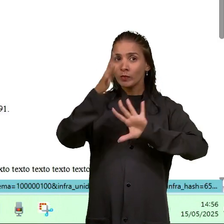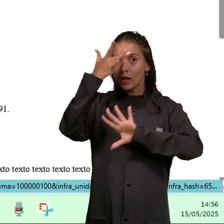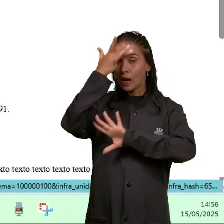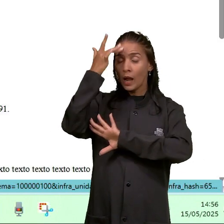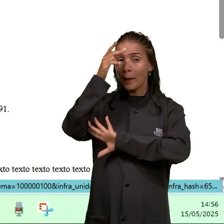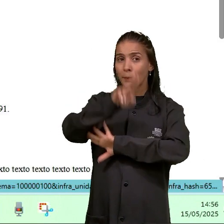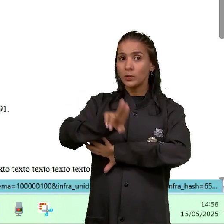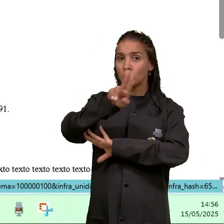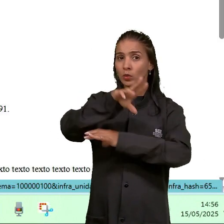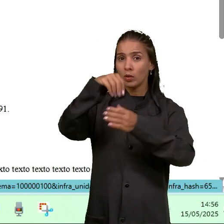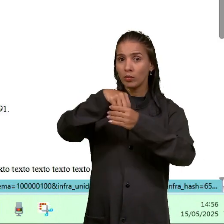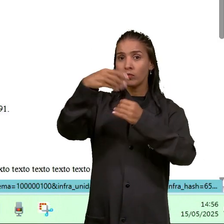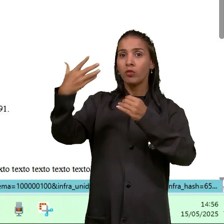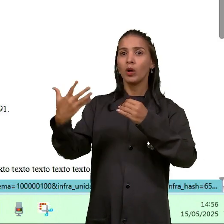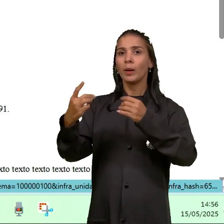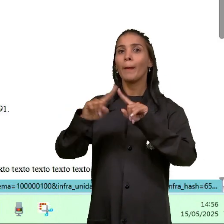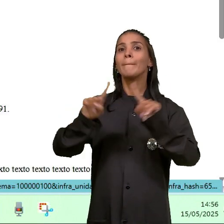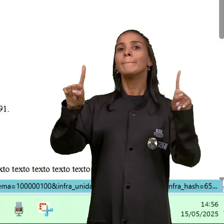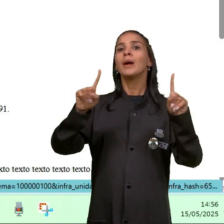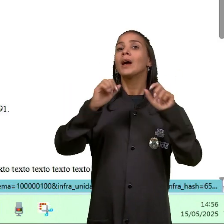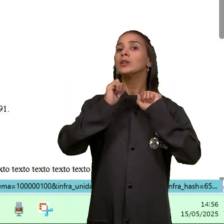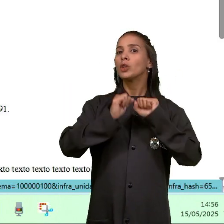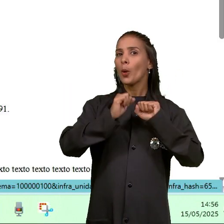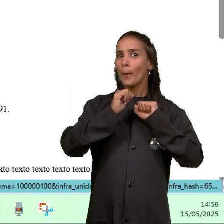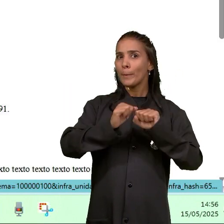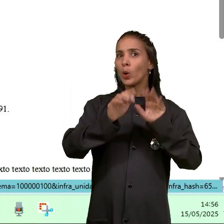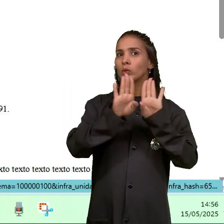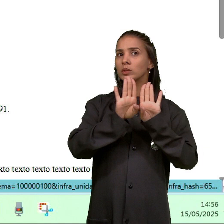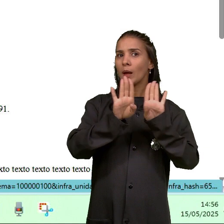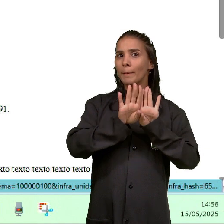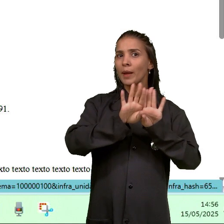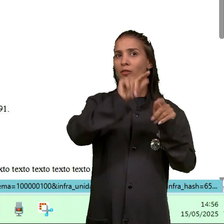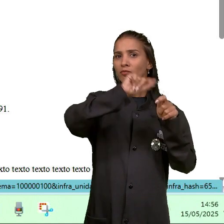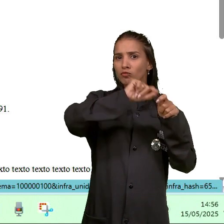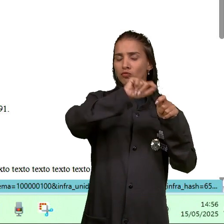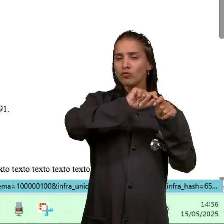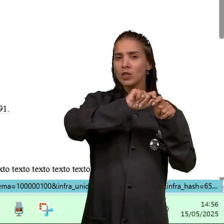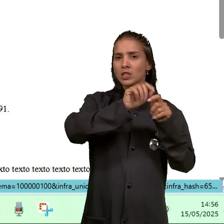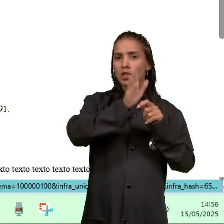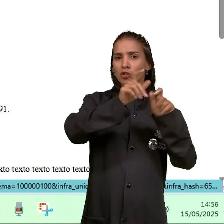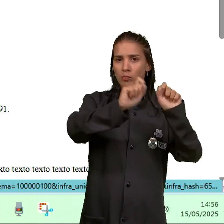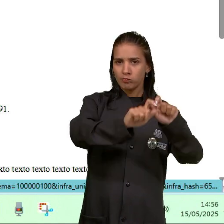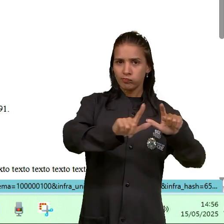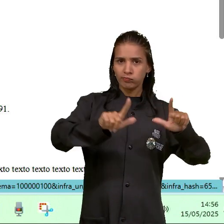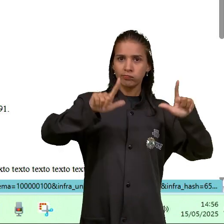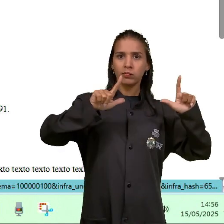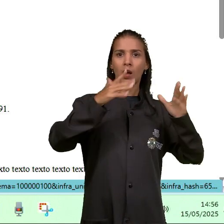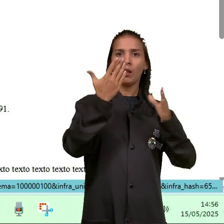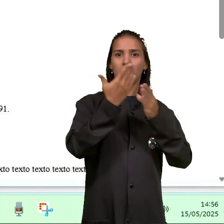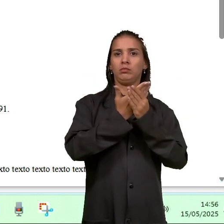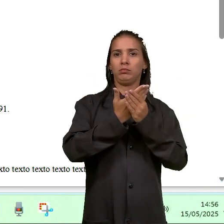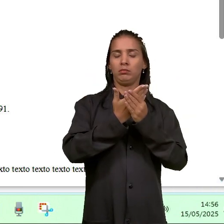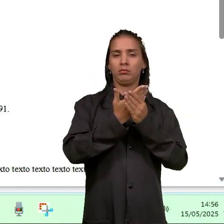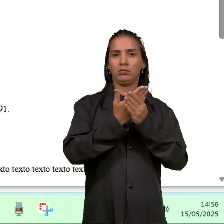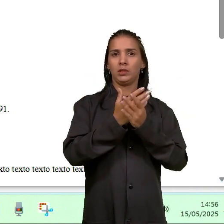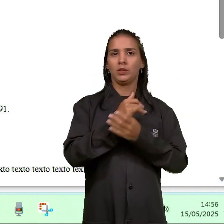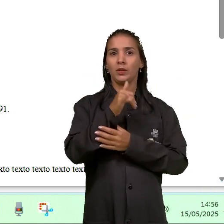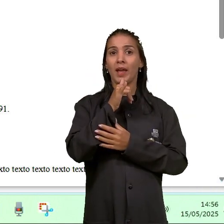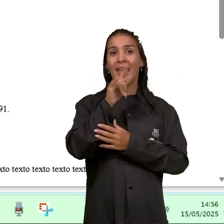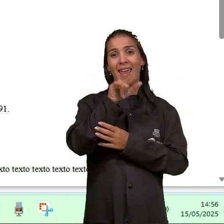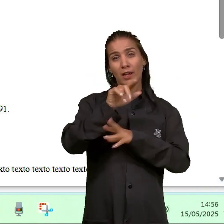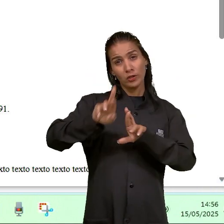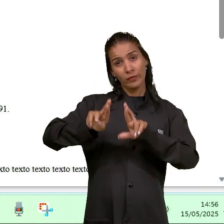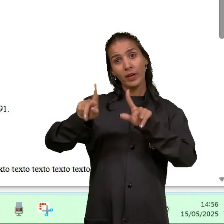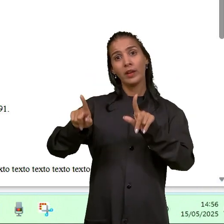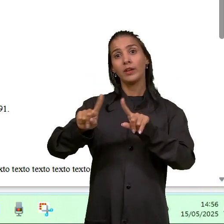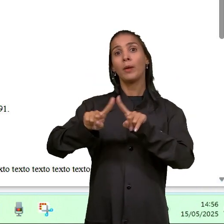documento, tá? Só que já muda um pouco. Quando eu quero que ele assine o documento, eu vou clicar, aqui vai ter o mesmo